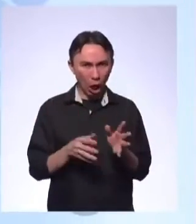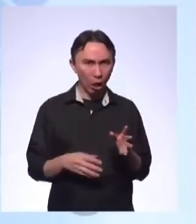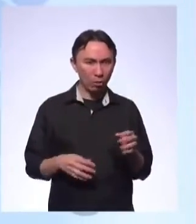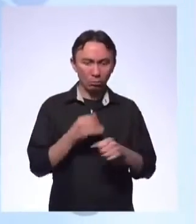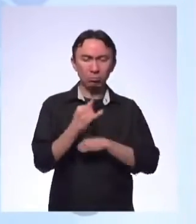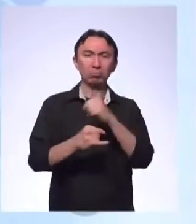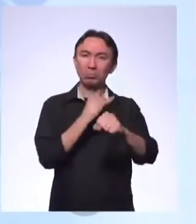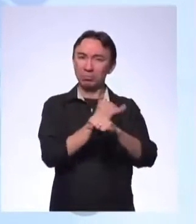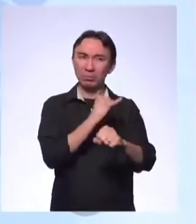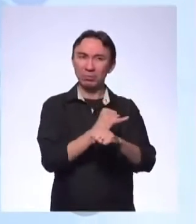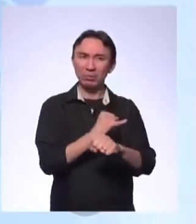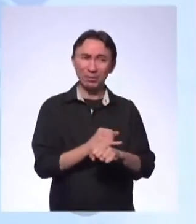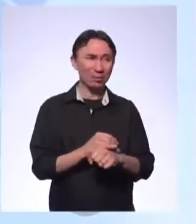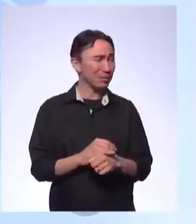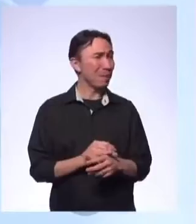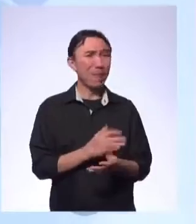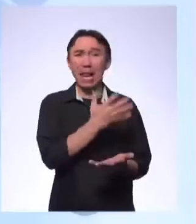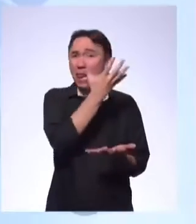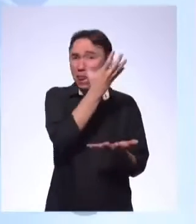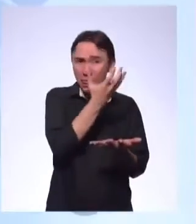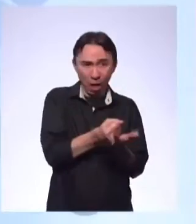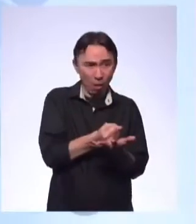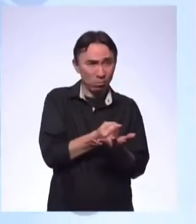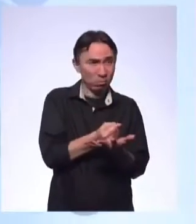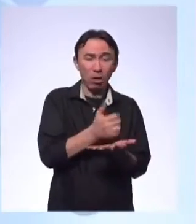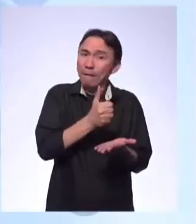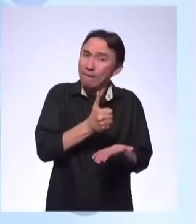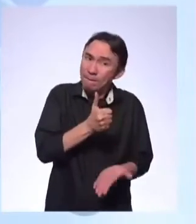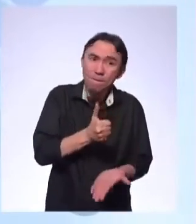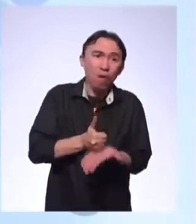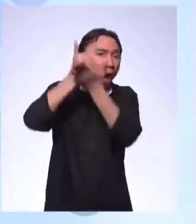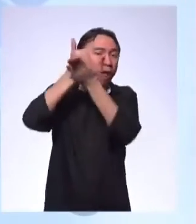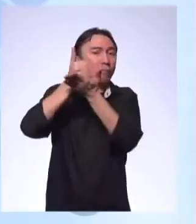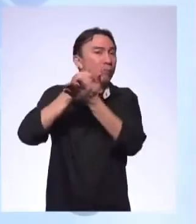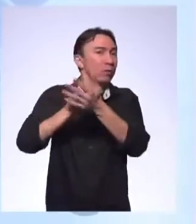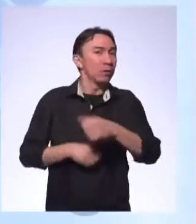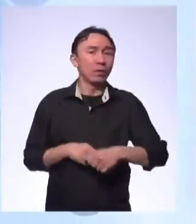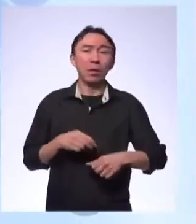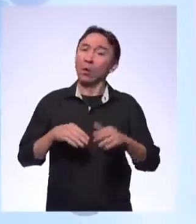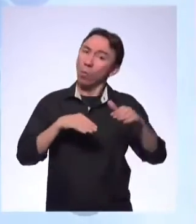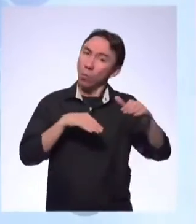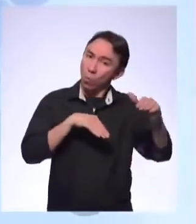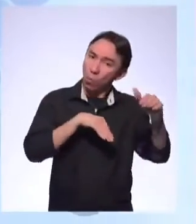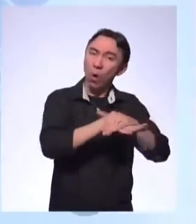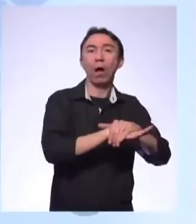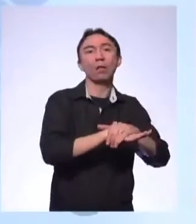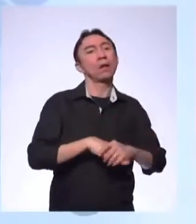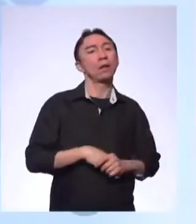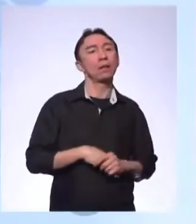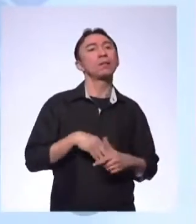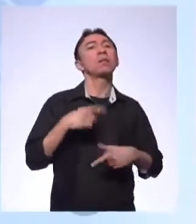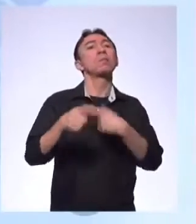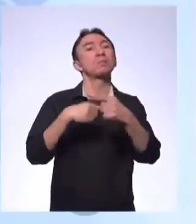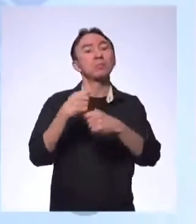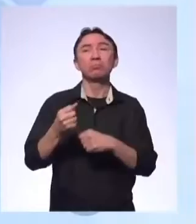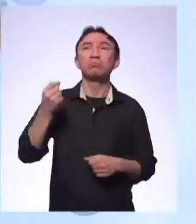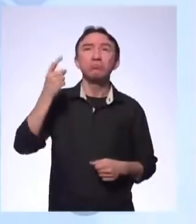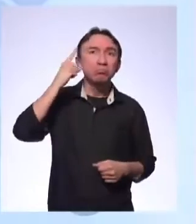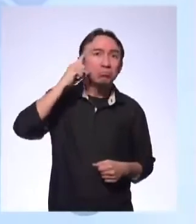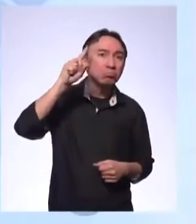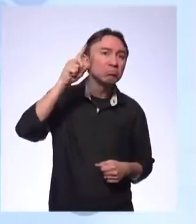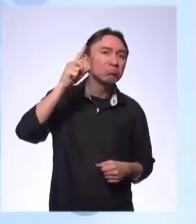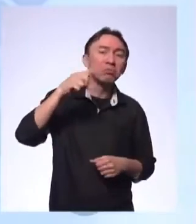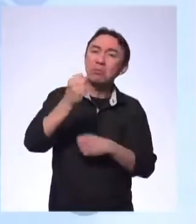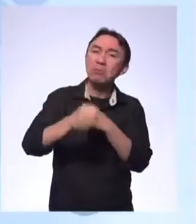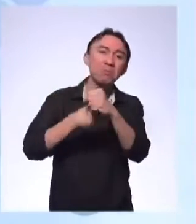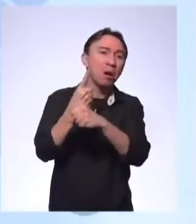trata salva-guarda isso para a vida né Guarda para guarda porque daqui dois anos que vocês tiverem se preparando aí para